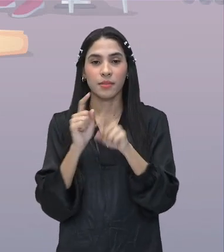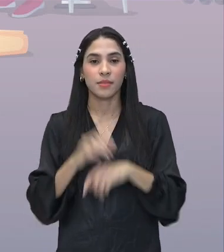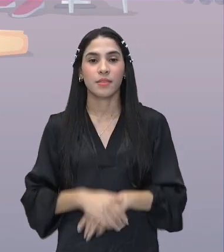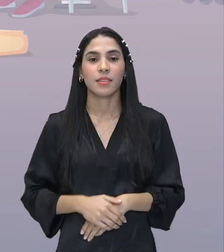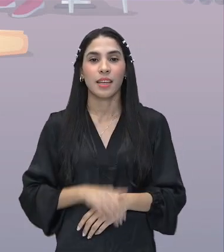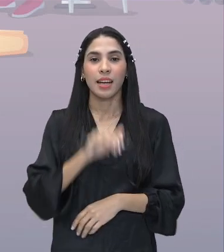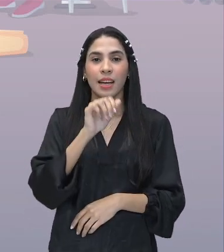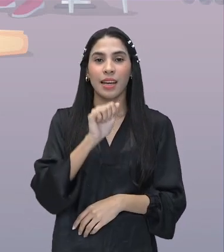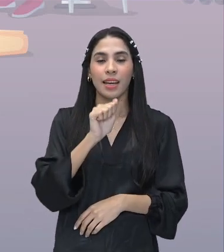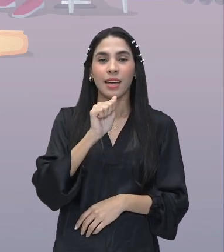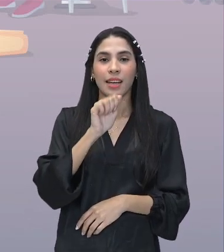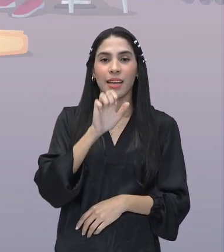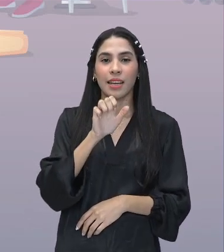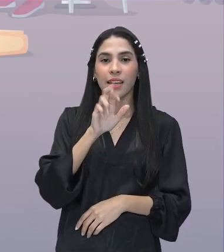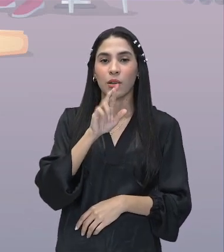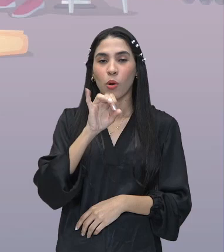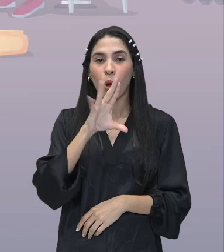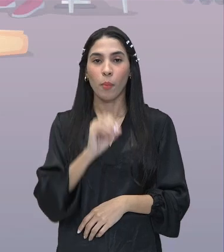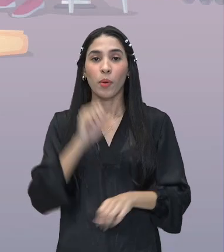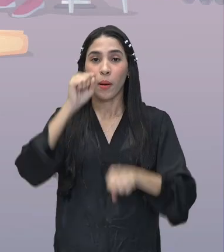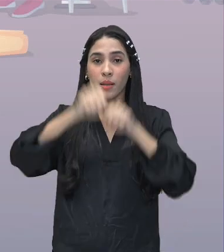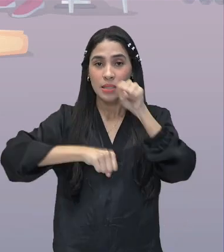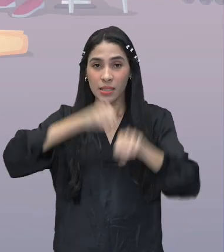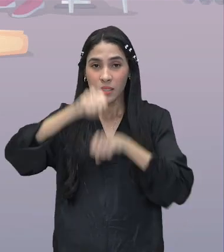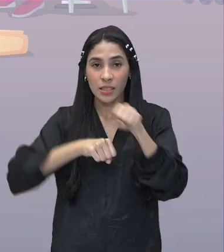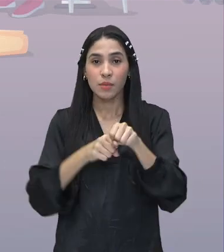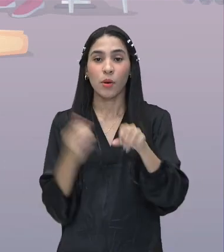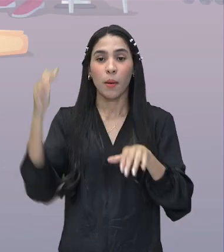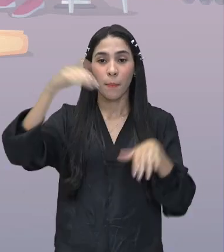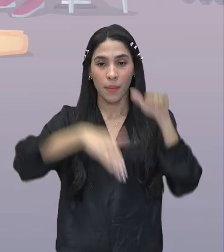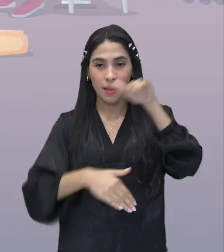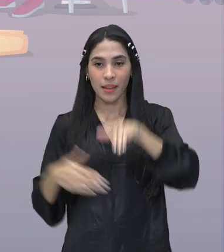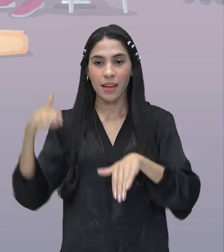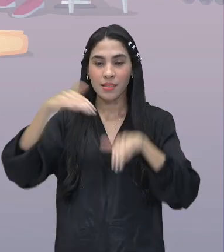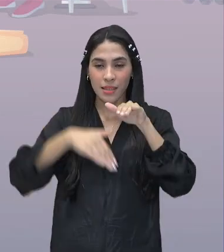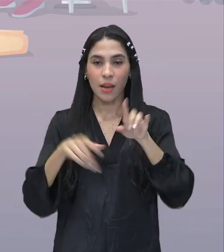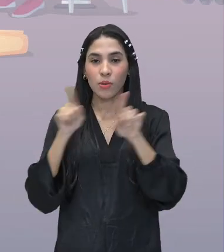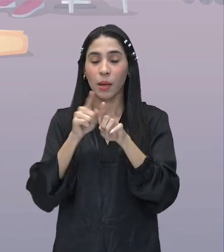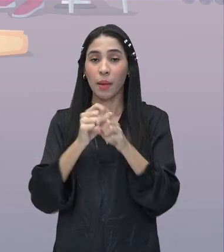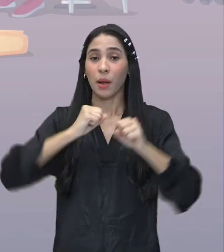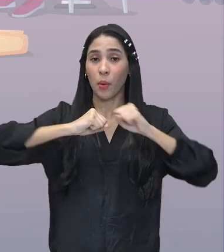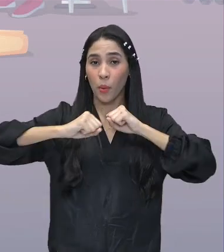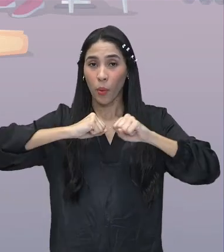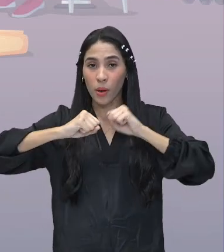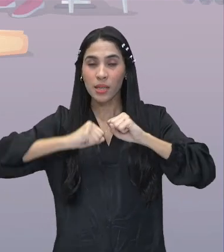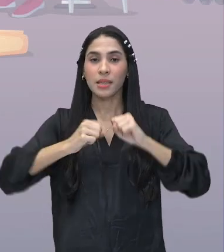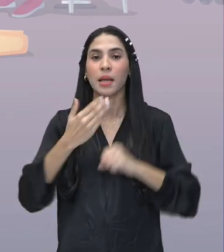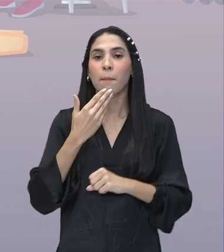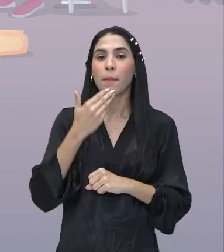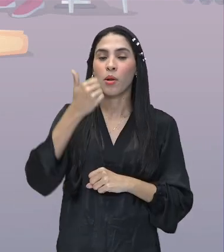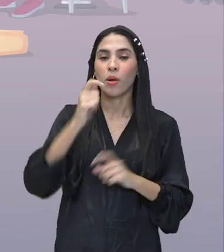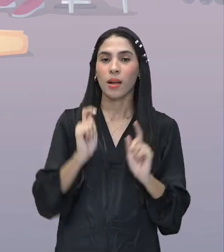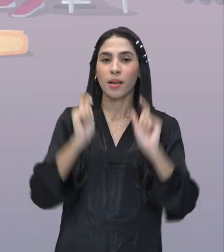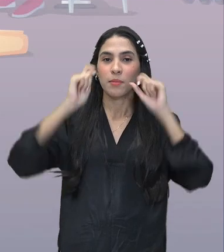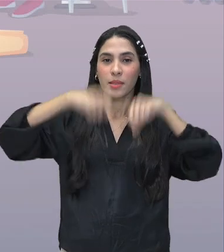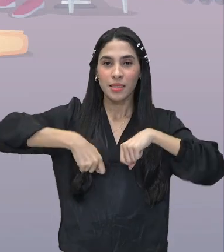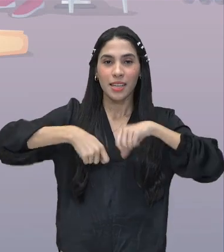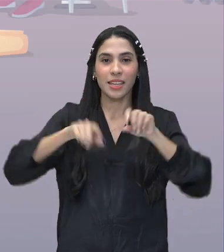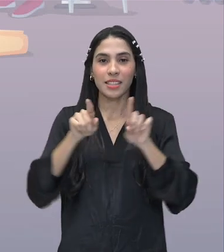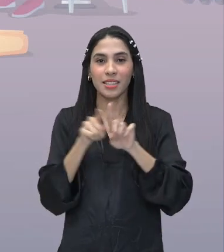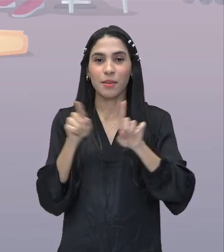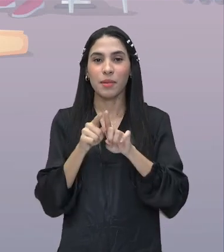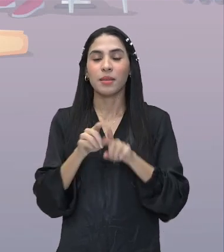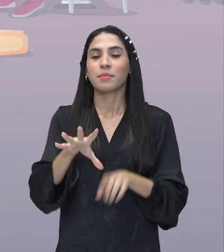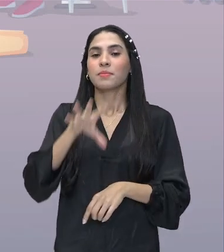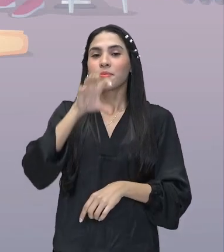exemplo, na prática do ciclismo, da natação, da corrida, né, onde eu vou melhorar a minha capacidade